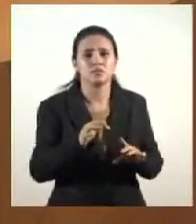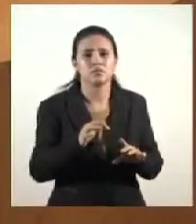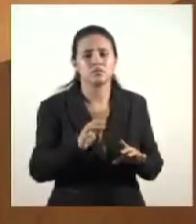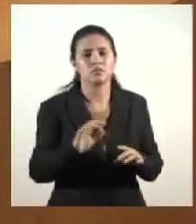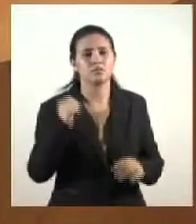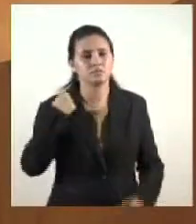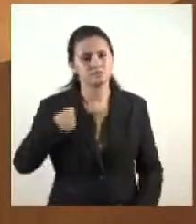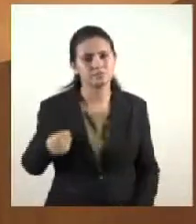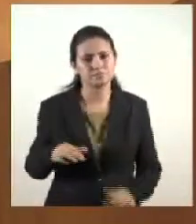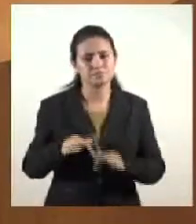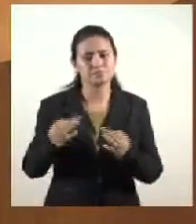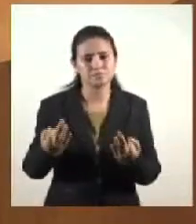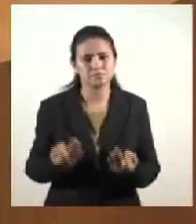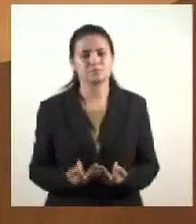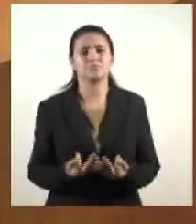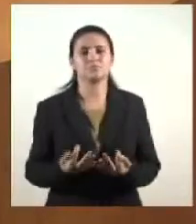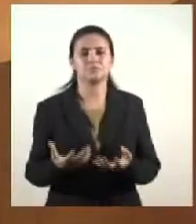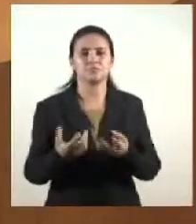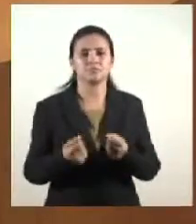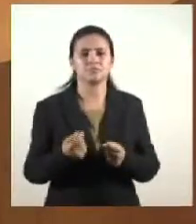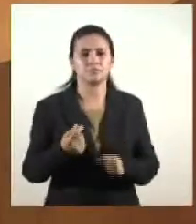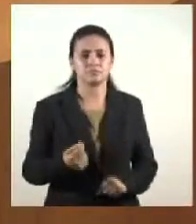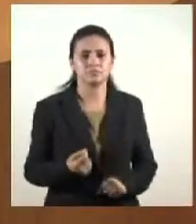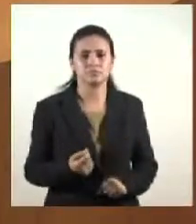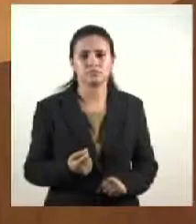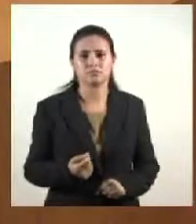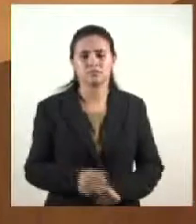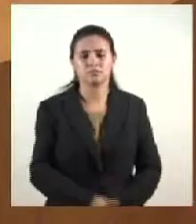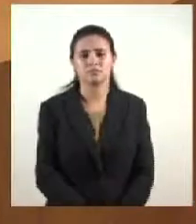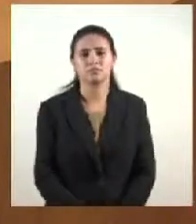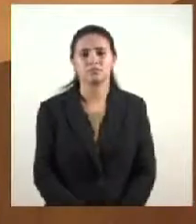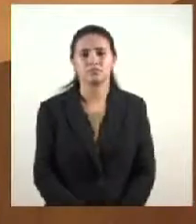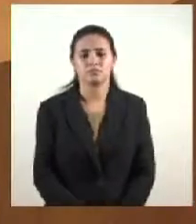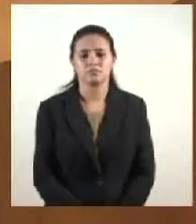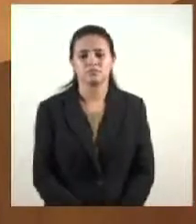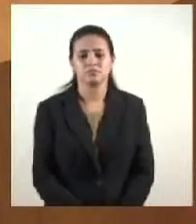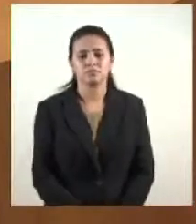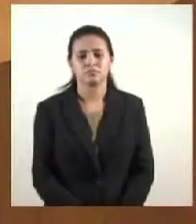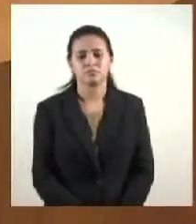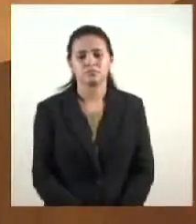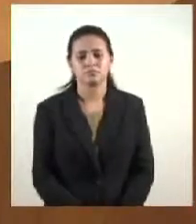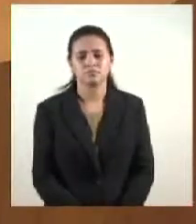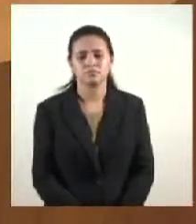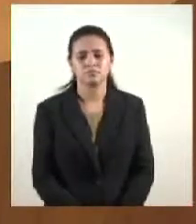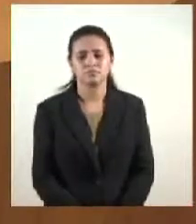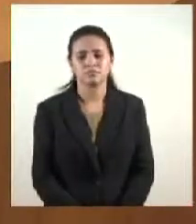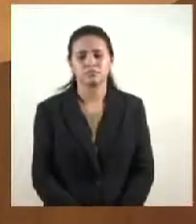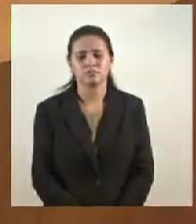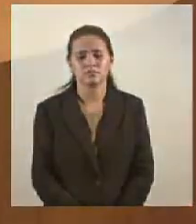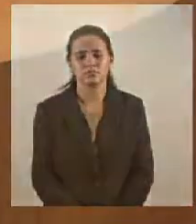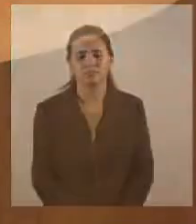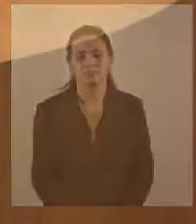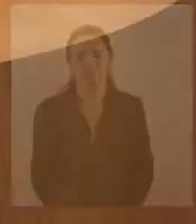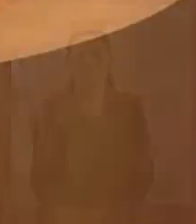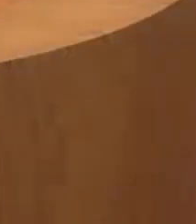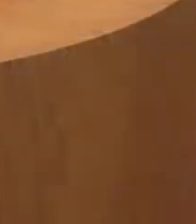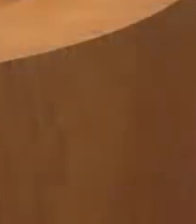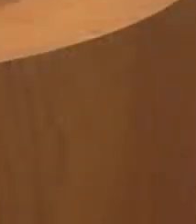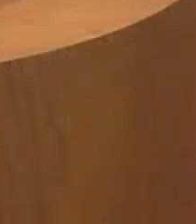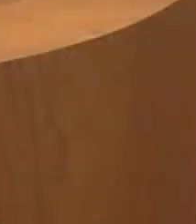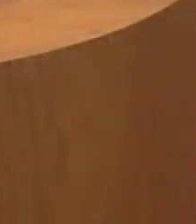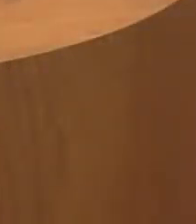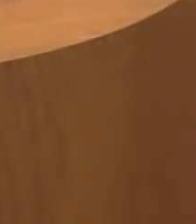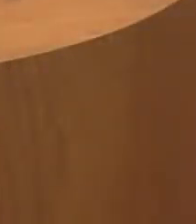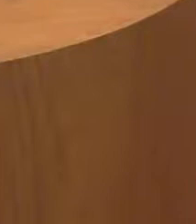Bolsa Família. Eu não tenho dúvida que R$ 40 faz muita falta. E para o Estado, era quase que irrisório